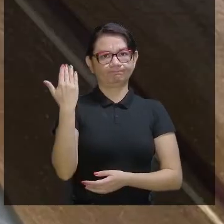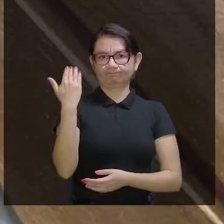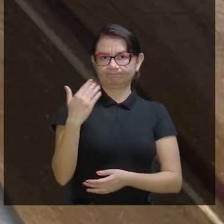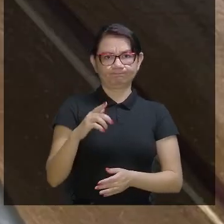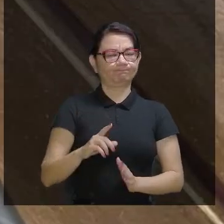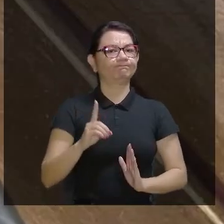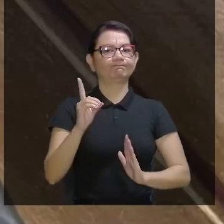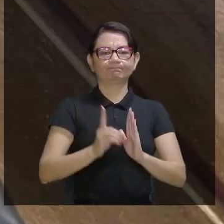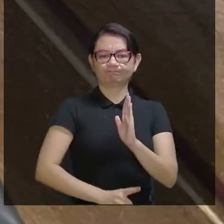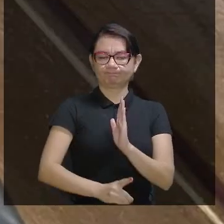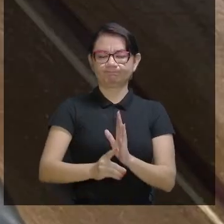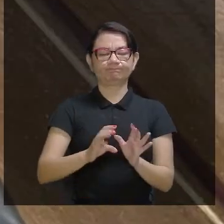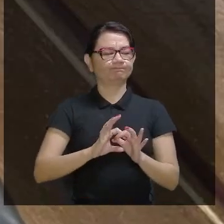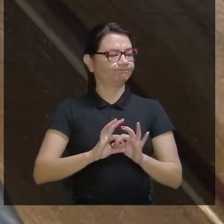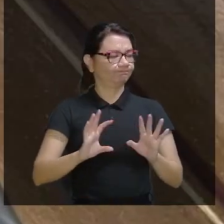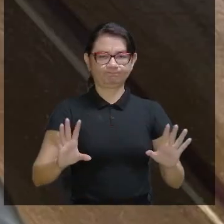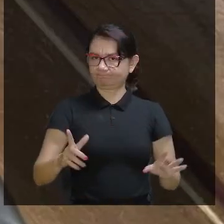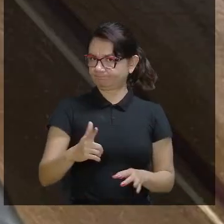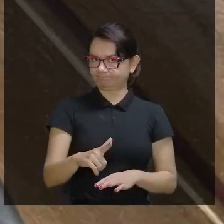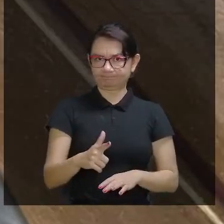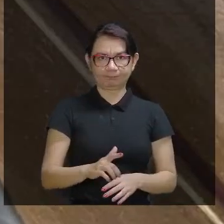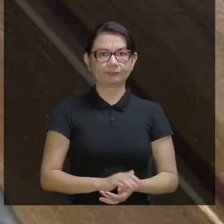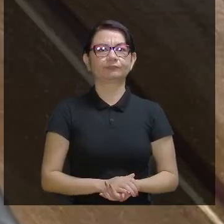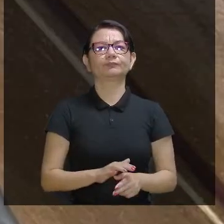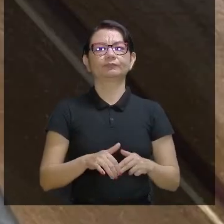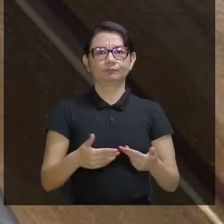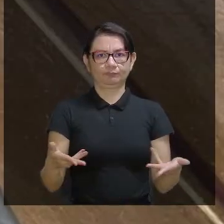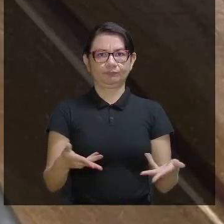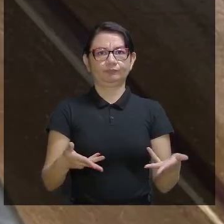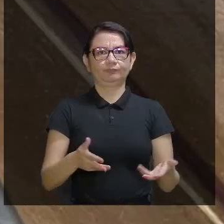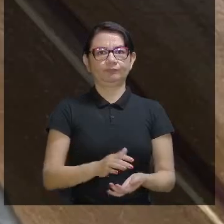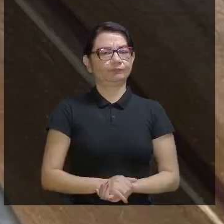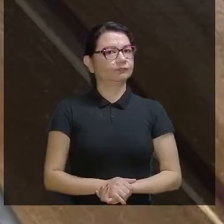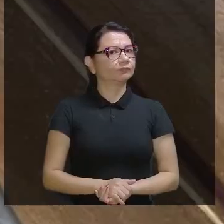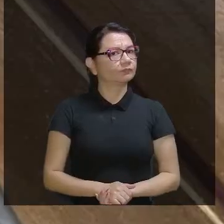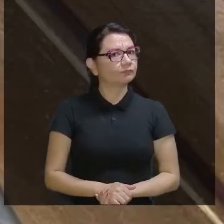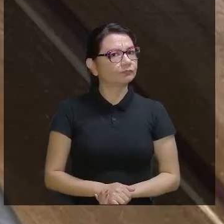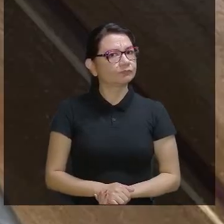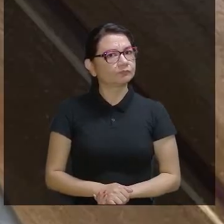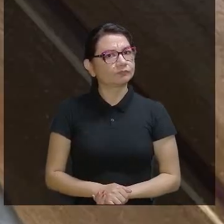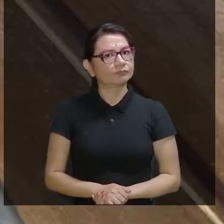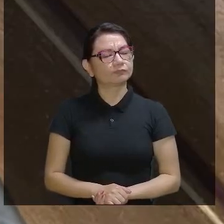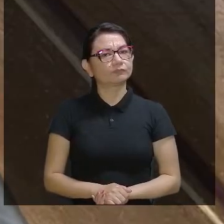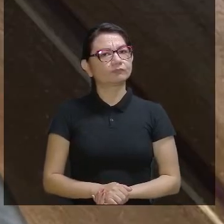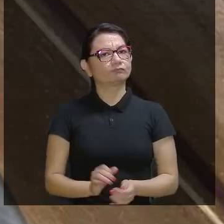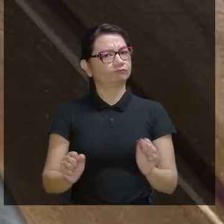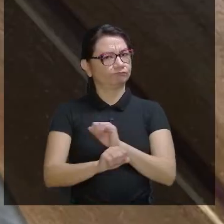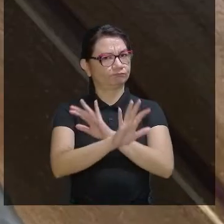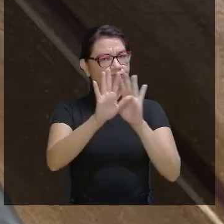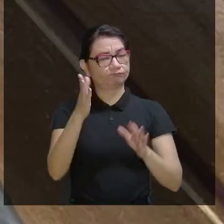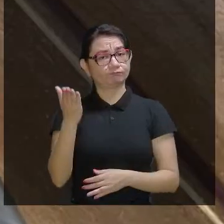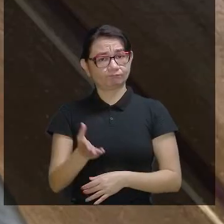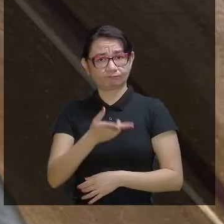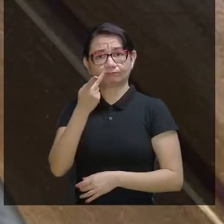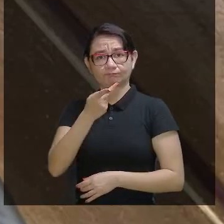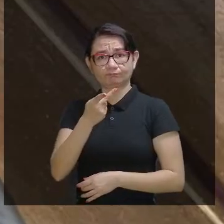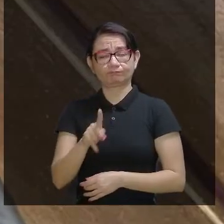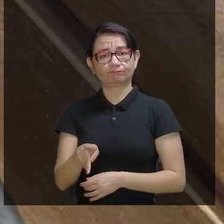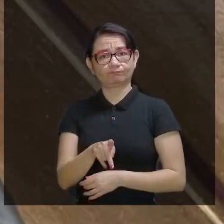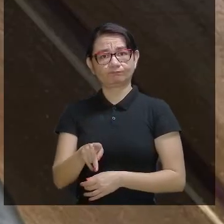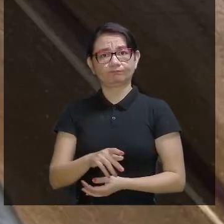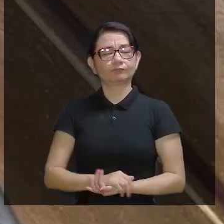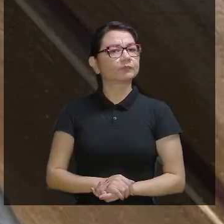livremente exercido, e que pretende, me parece, e a nossa embaixadora disse isso com muita clareza, assegurar